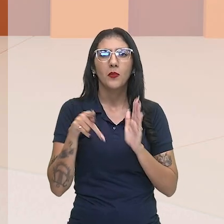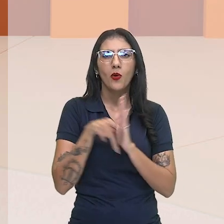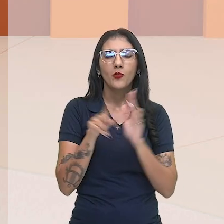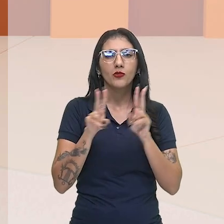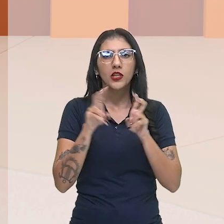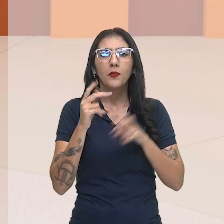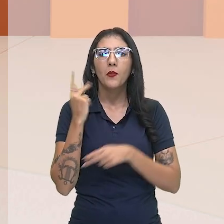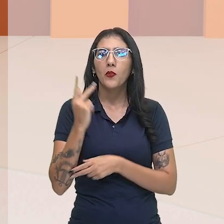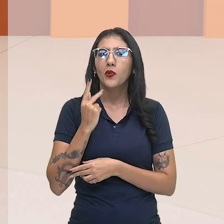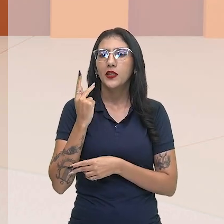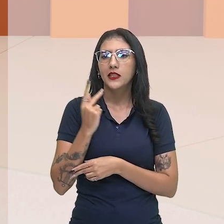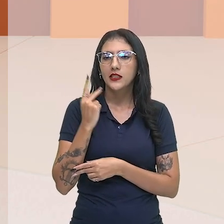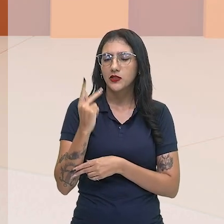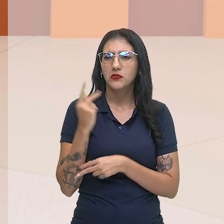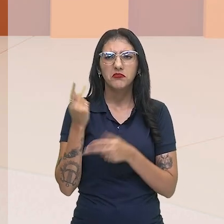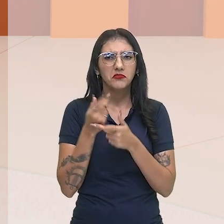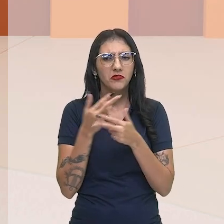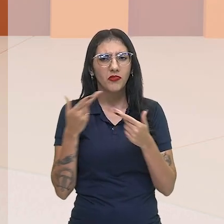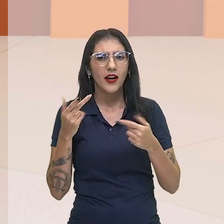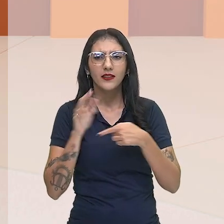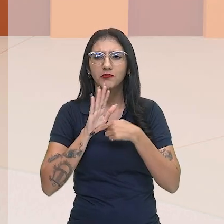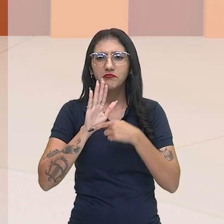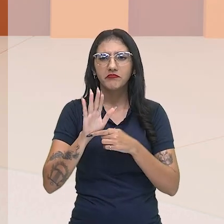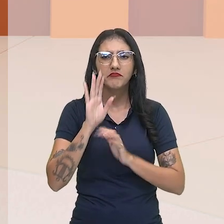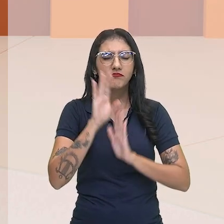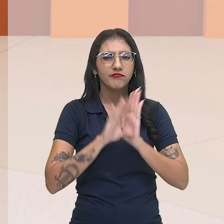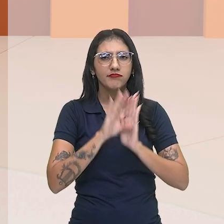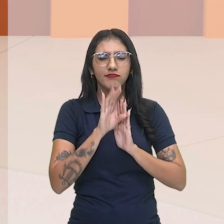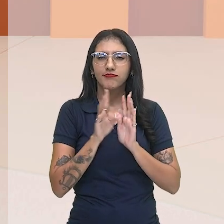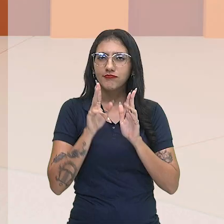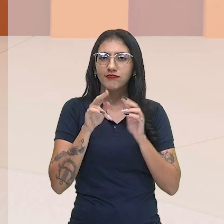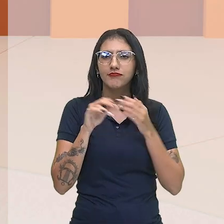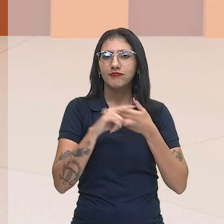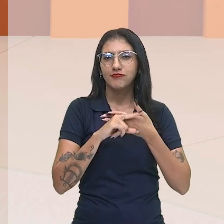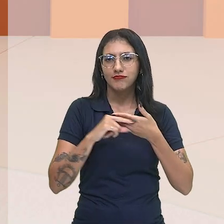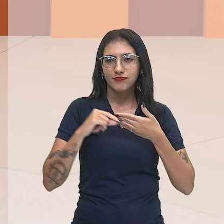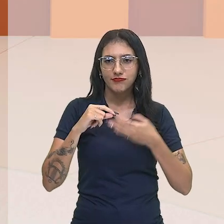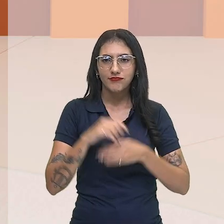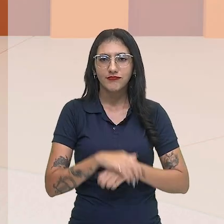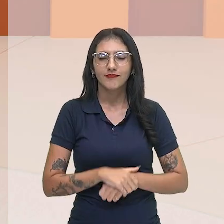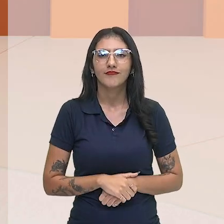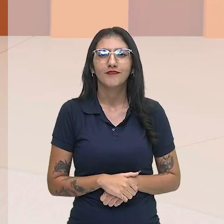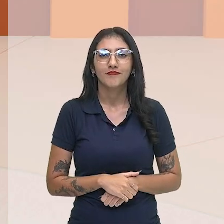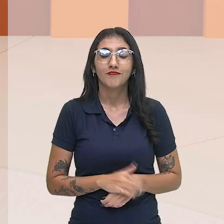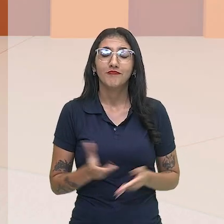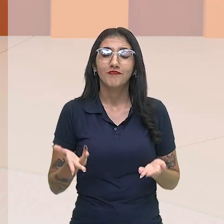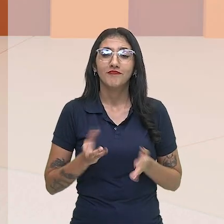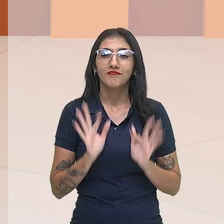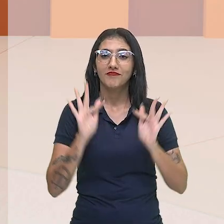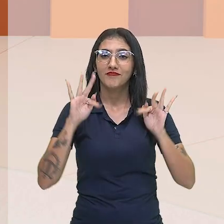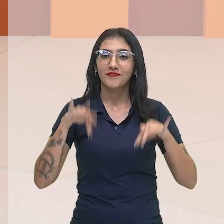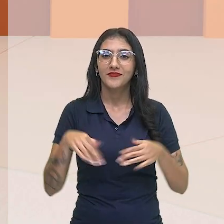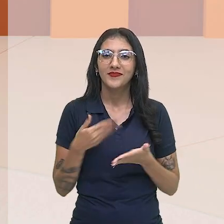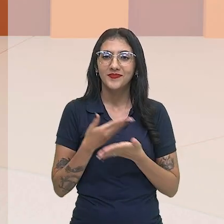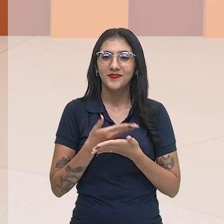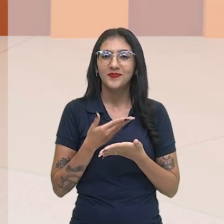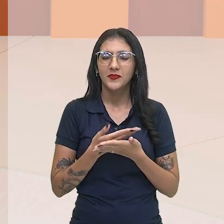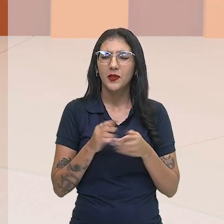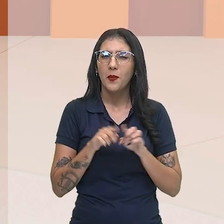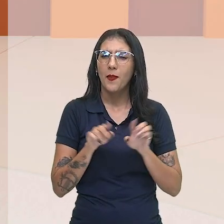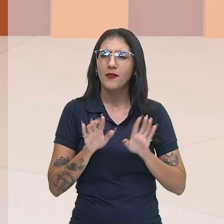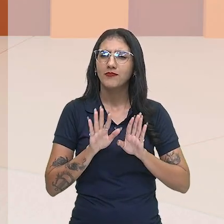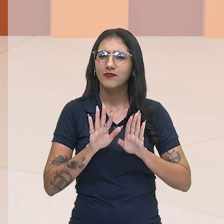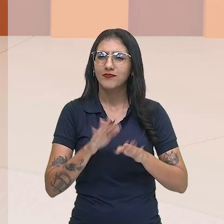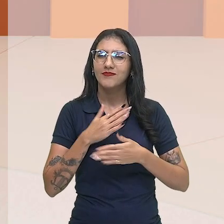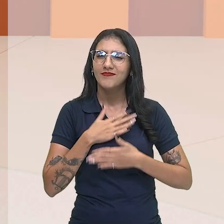dos níveis que foram colocados por Giacomo Sani e vamos ficar por aqui. Mas não se